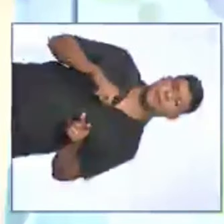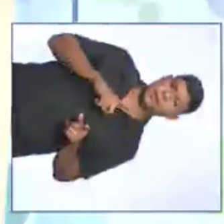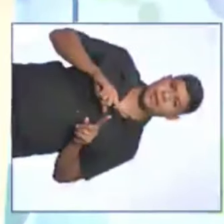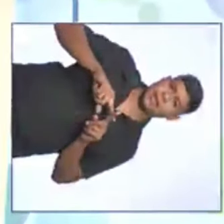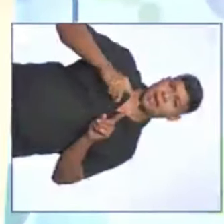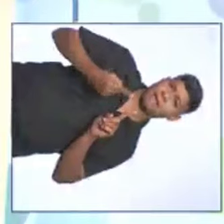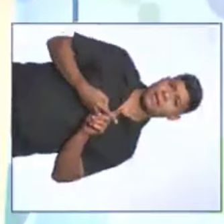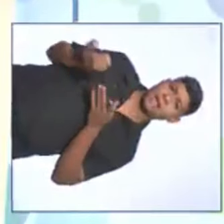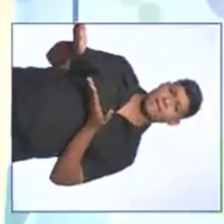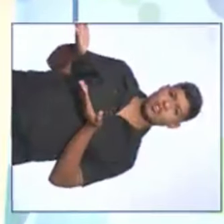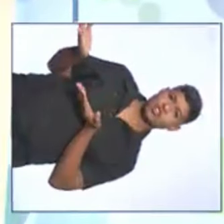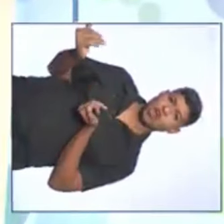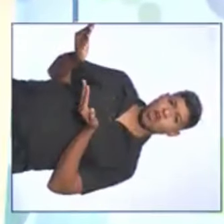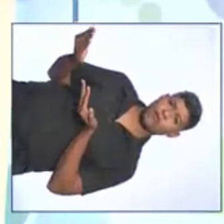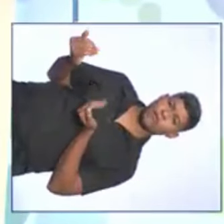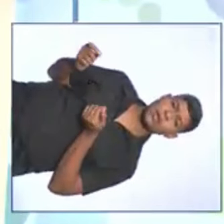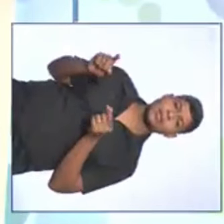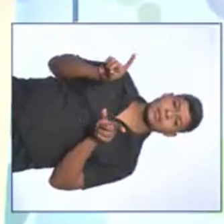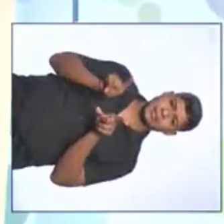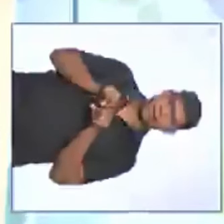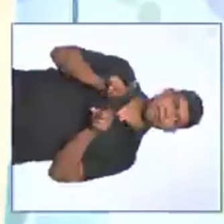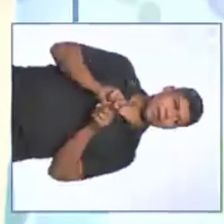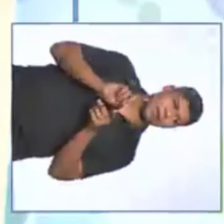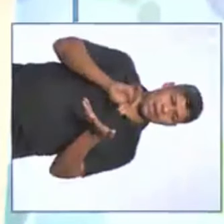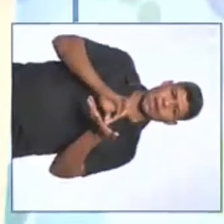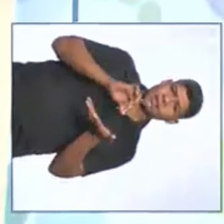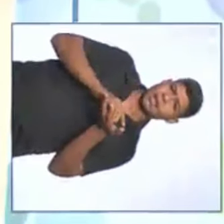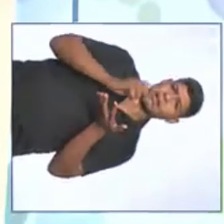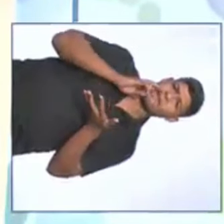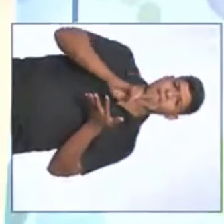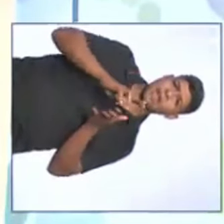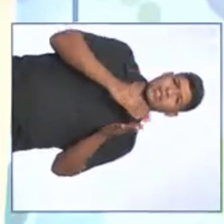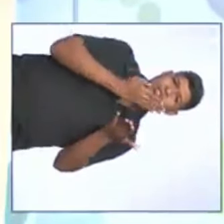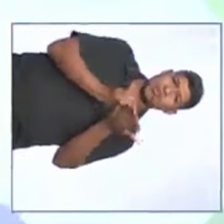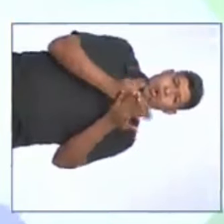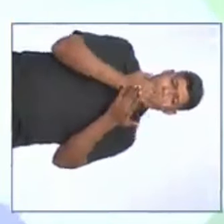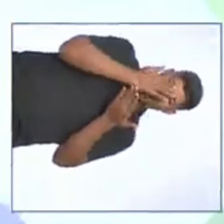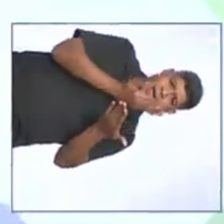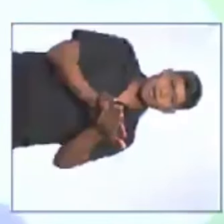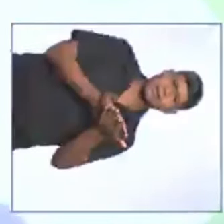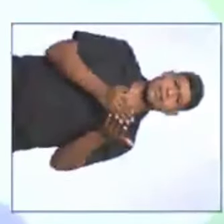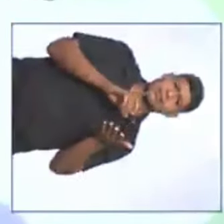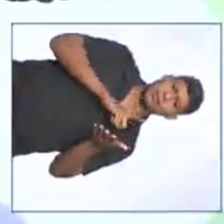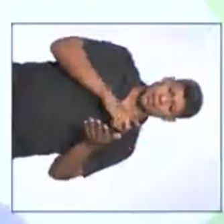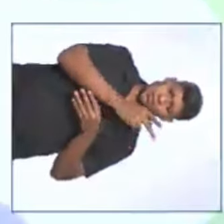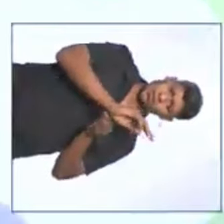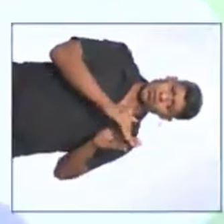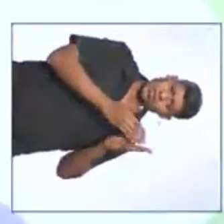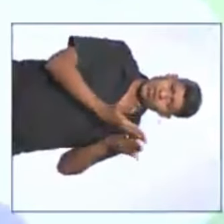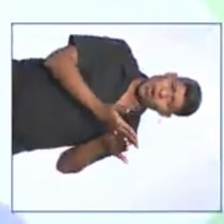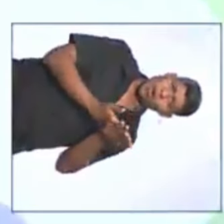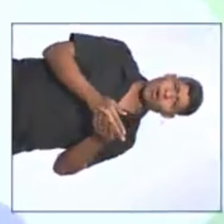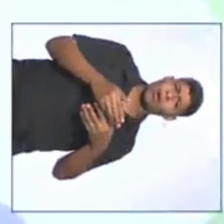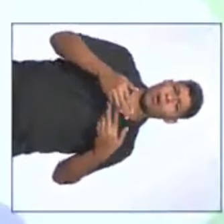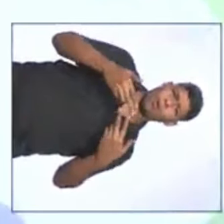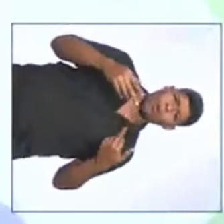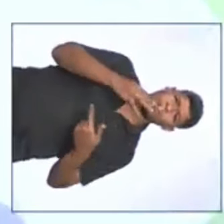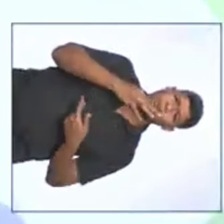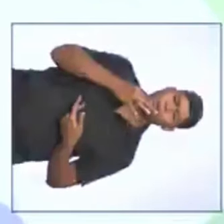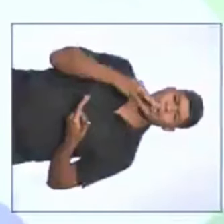gravidez na adolescência, por exemplo, também é uma realidade, né? Se a gente for ver nas escolas, e acredito que deve ter acontecido na sua escola também, ou algum caso que você conhece,